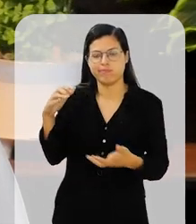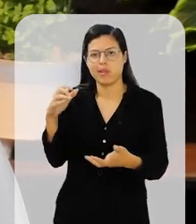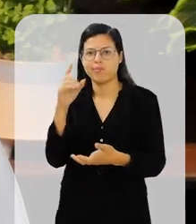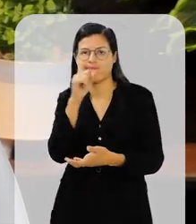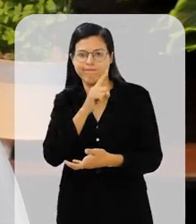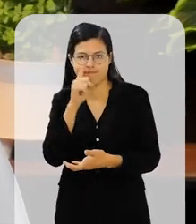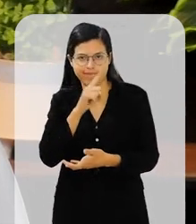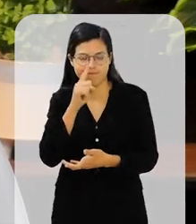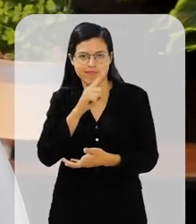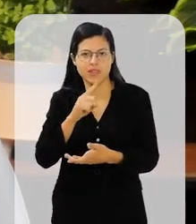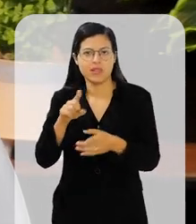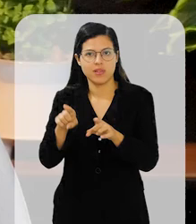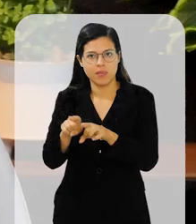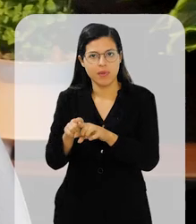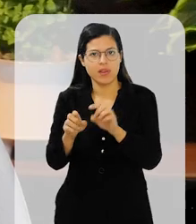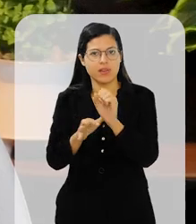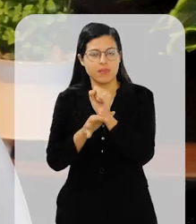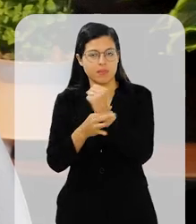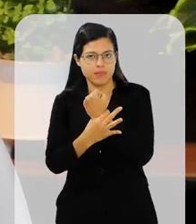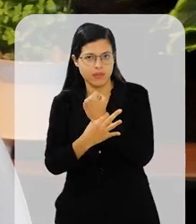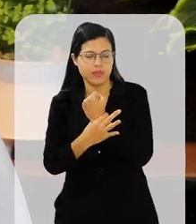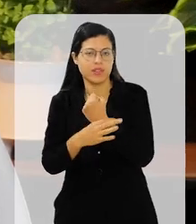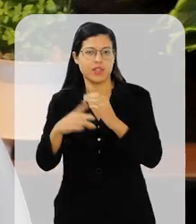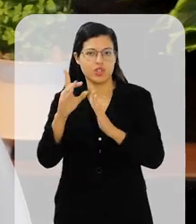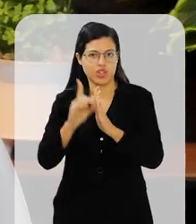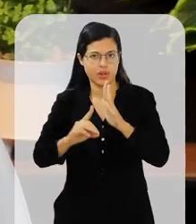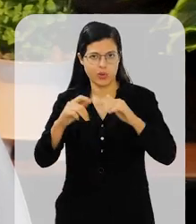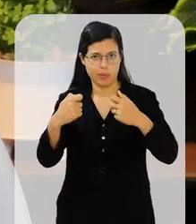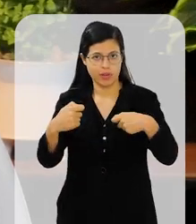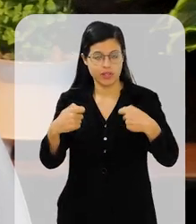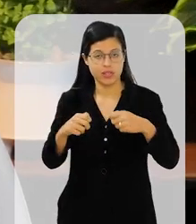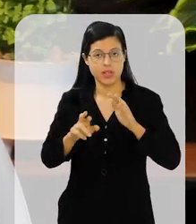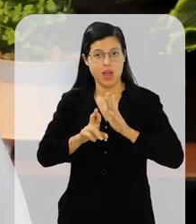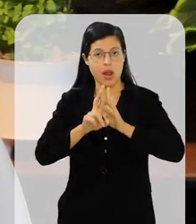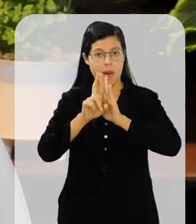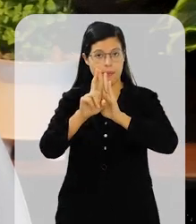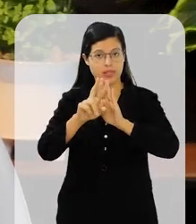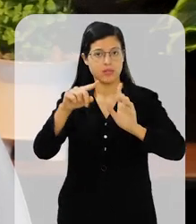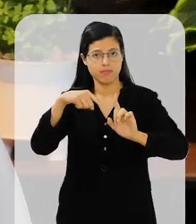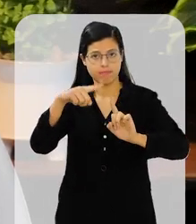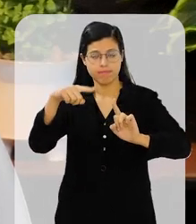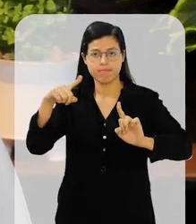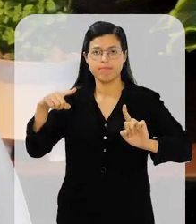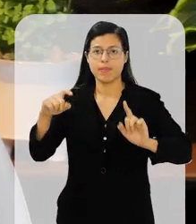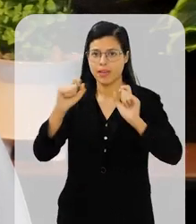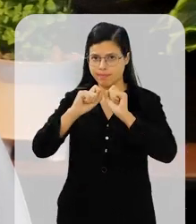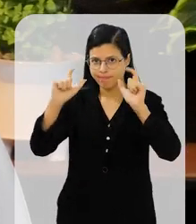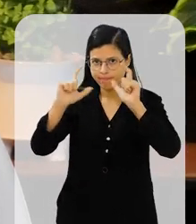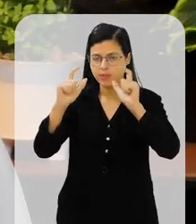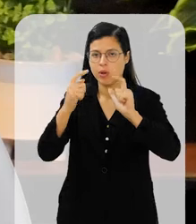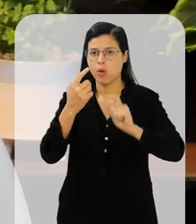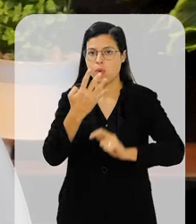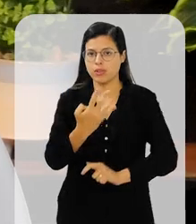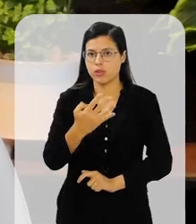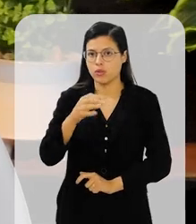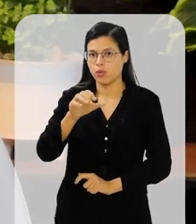urgente necessidade de defender os seus direitos. Isso representa uma média alarmante de